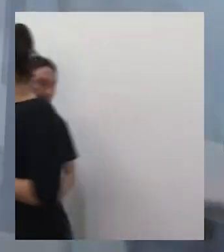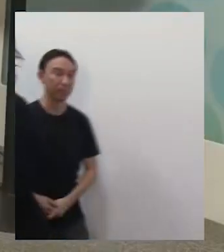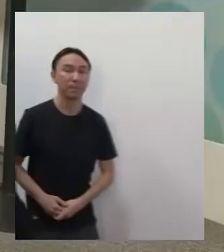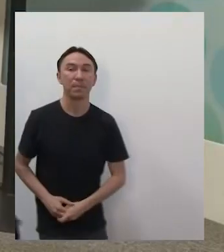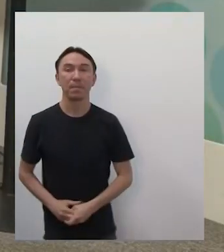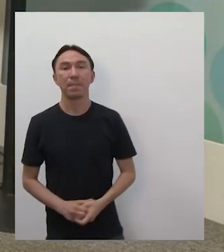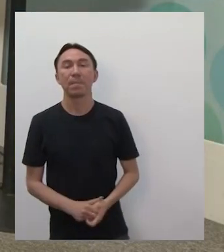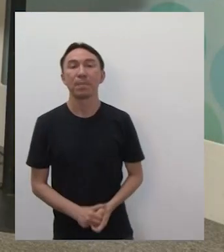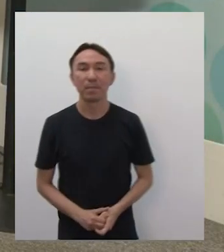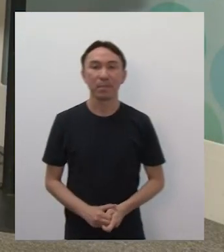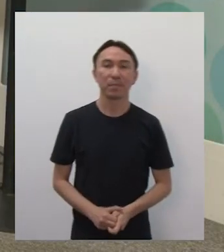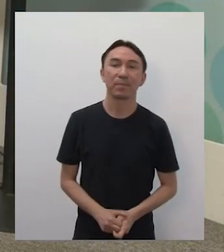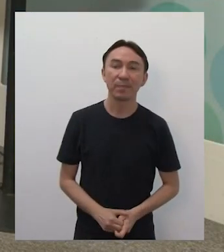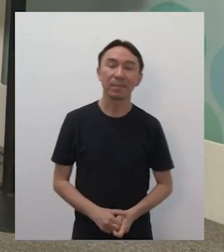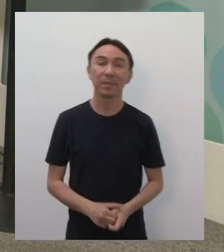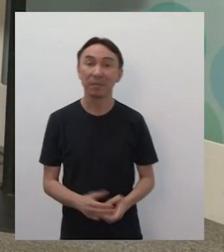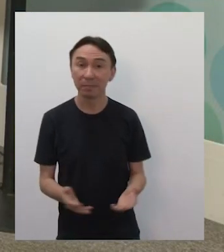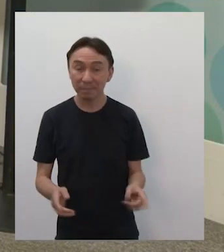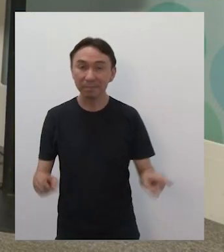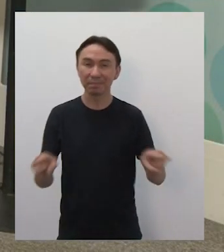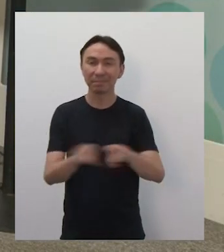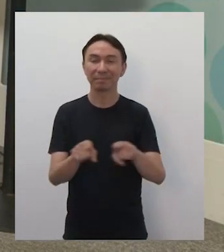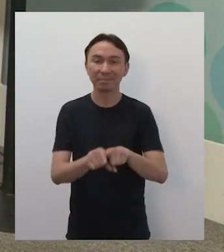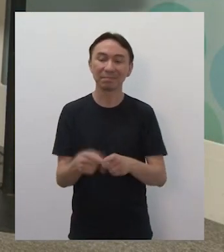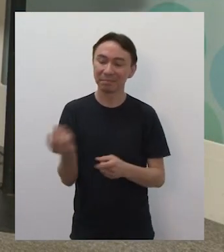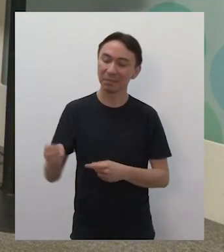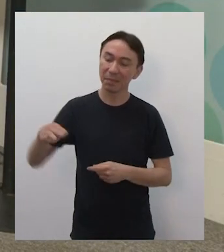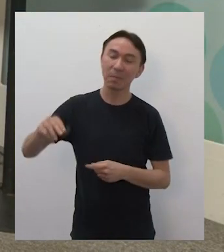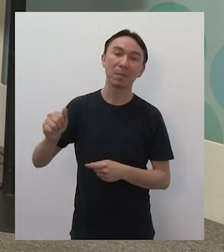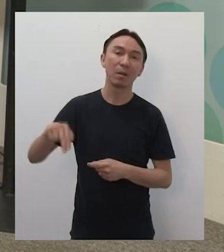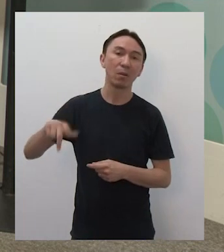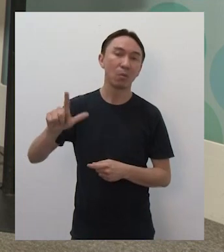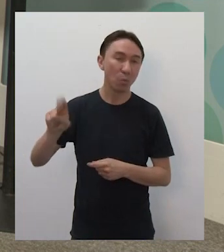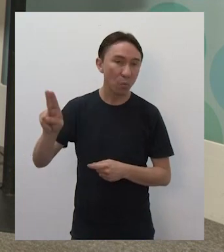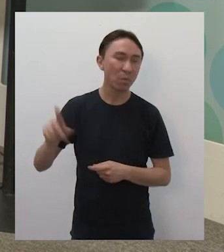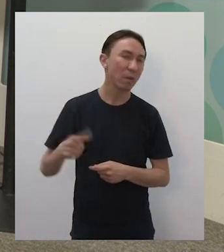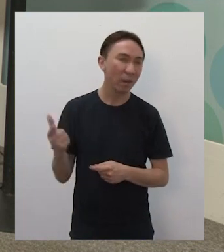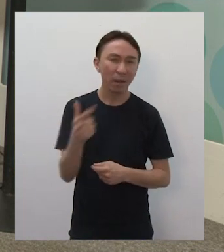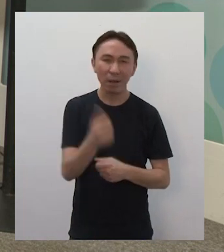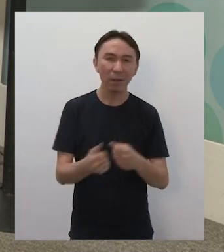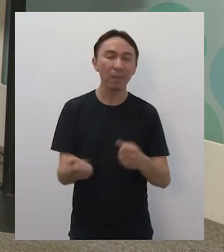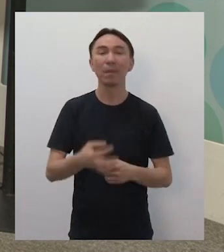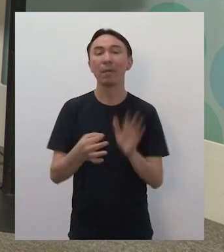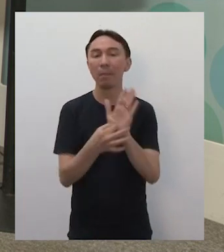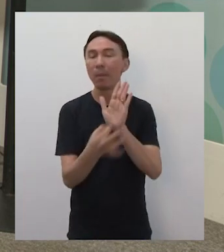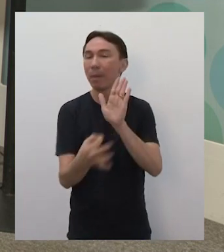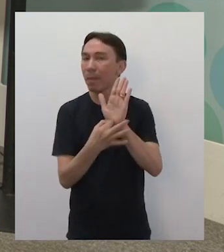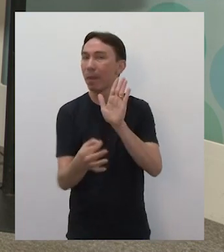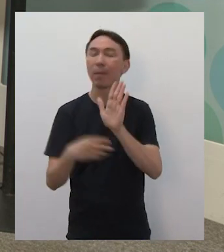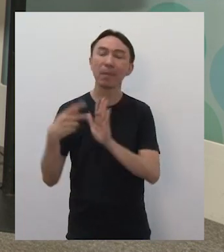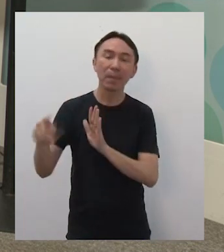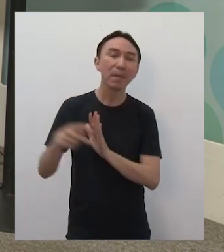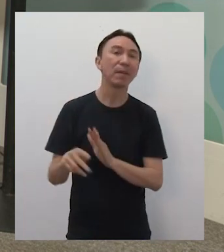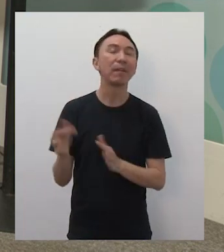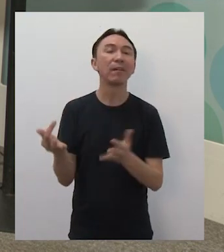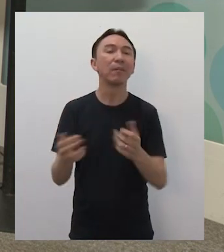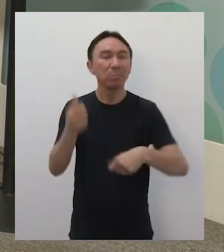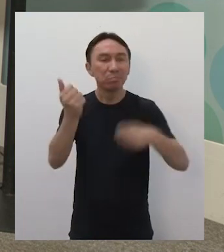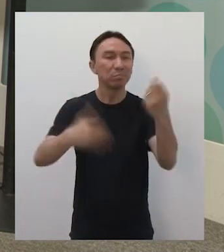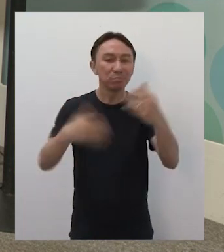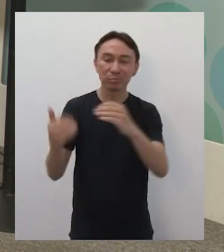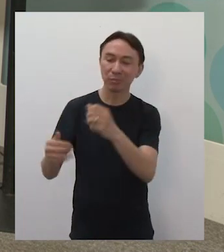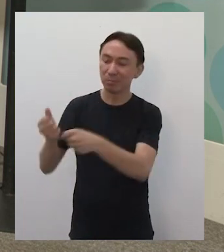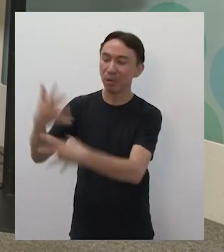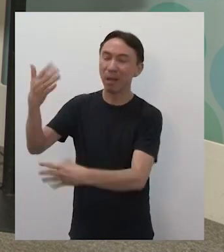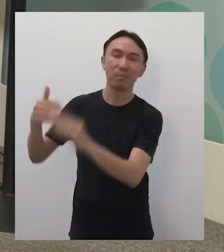Ok, Fê. Então, eu também vou passar um pouquinho a palavra para a Malu, né, para que ela possa comentar um pouquinho do que a Fernanda trouxe, né, das nossas interações aí do